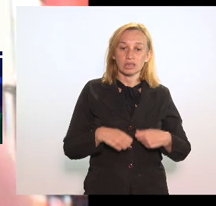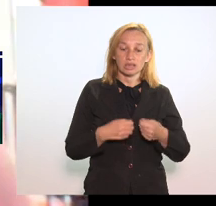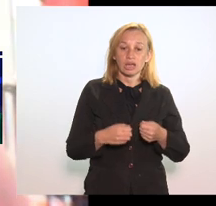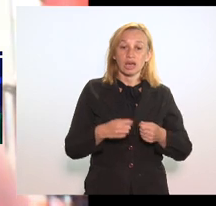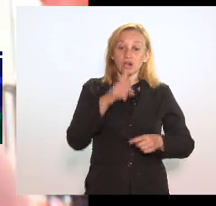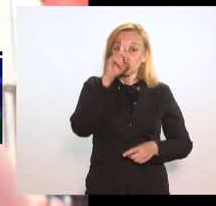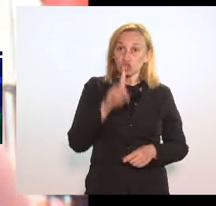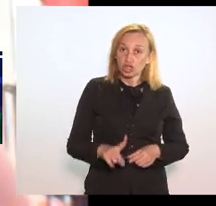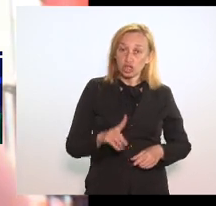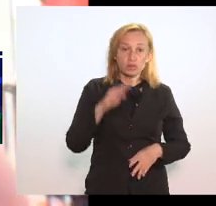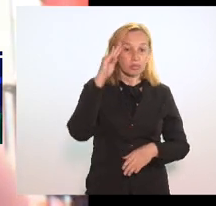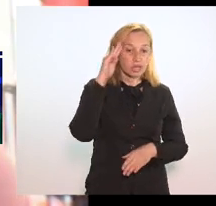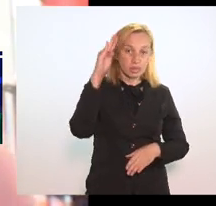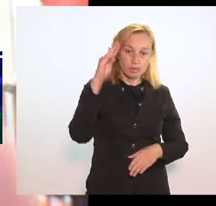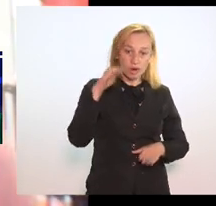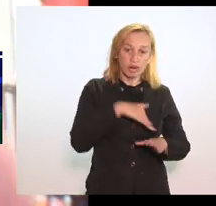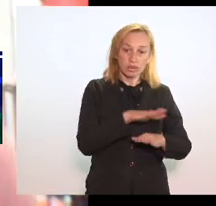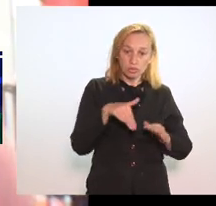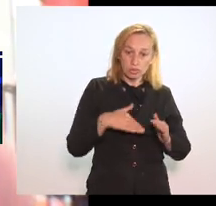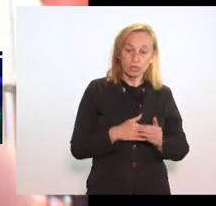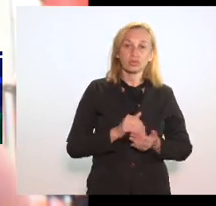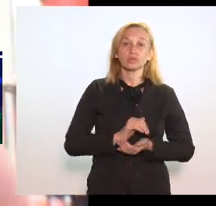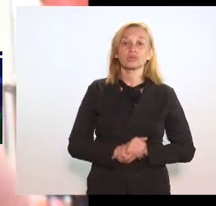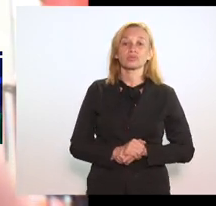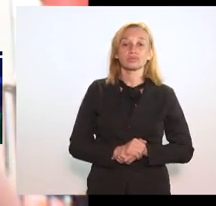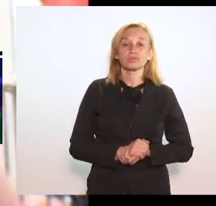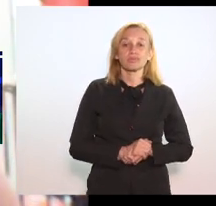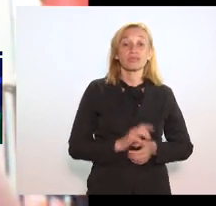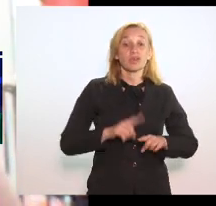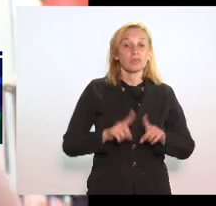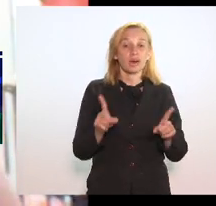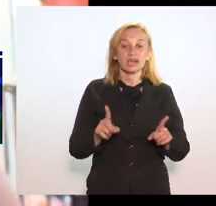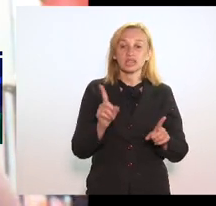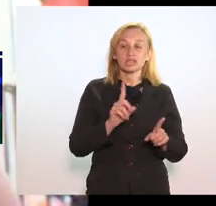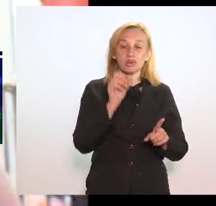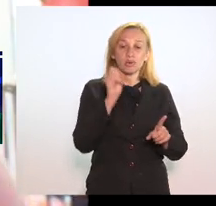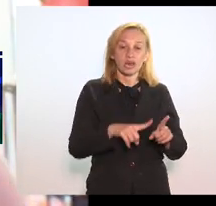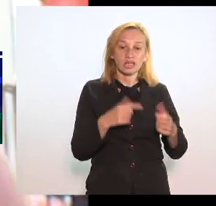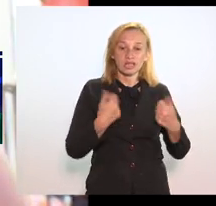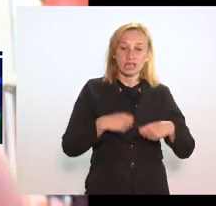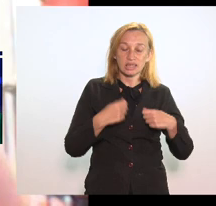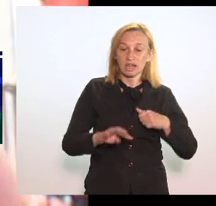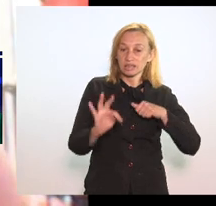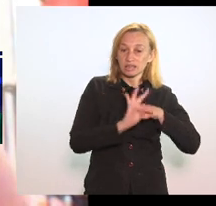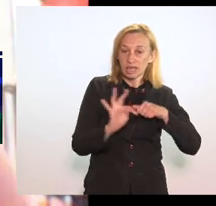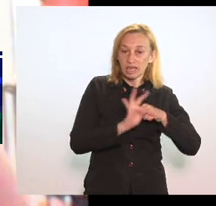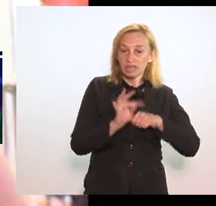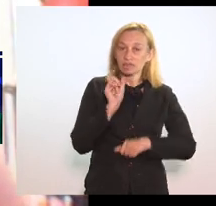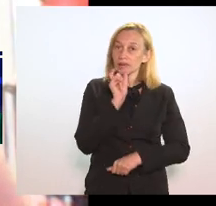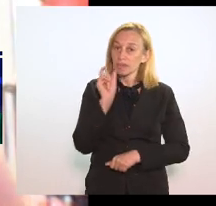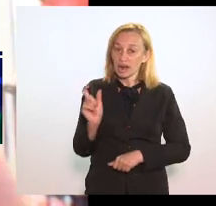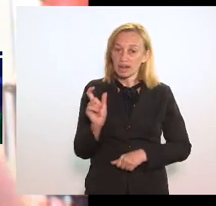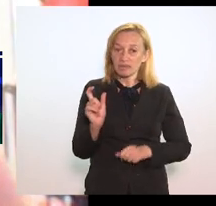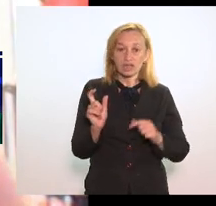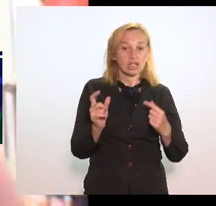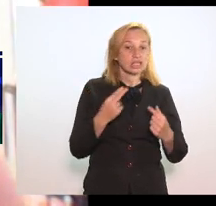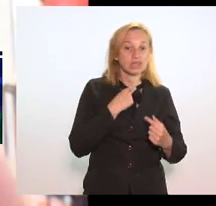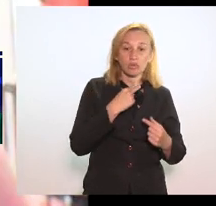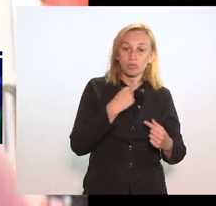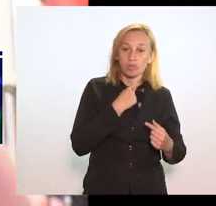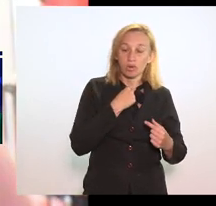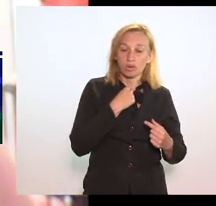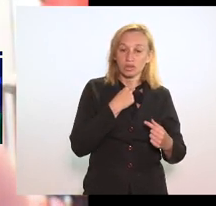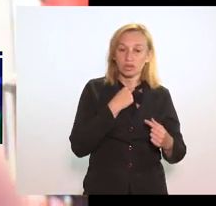um direito fundamental é uma atividade prioritária mas não é essencial um sentido técnico da palavra que não pode ter